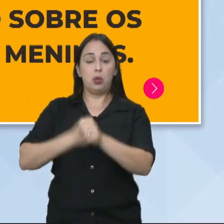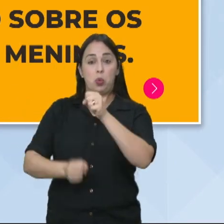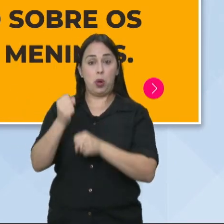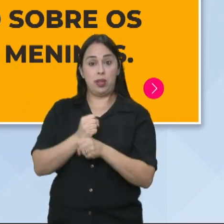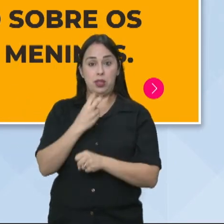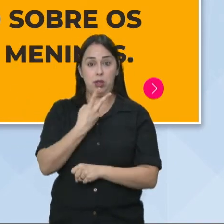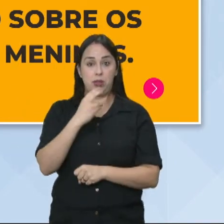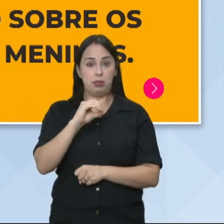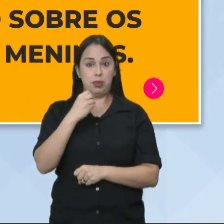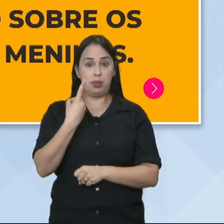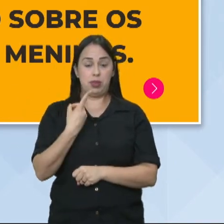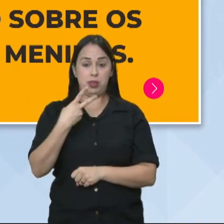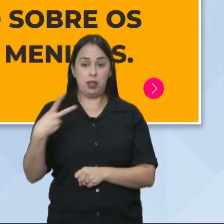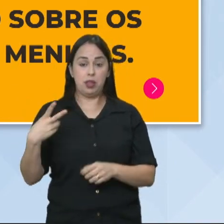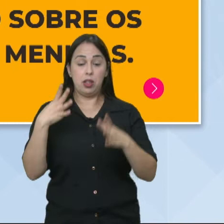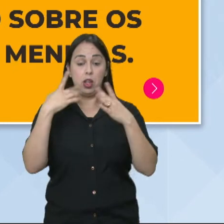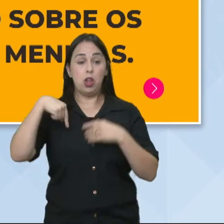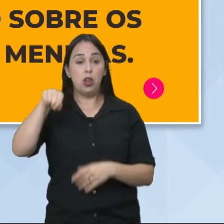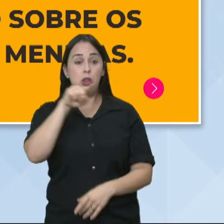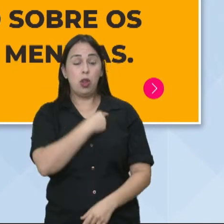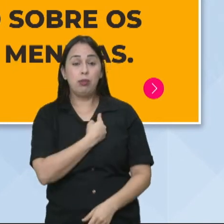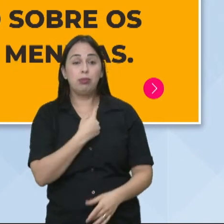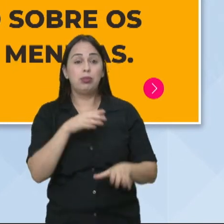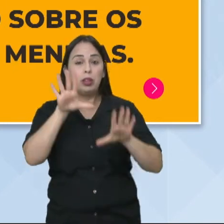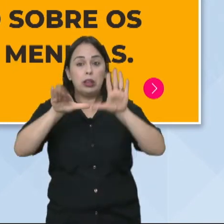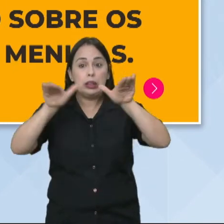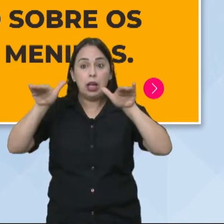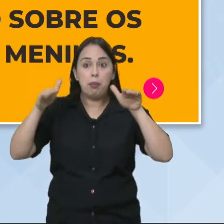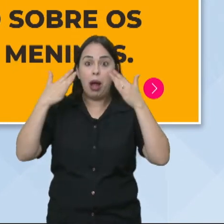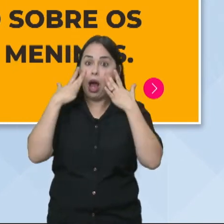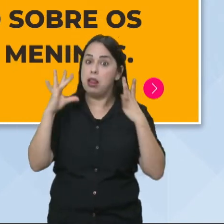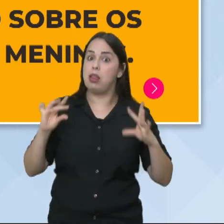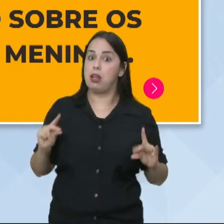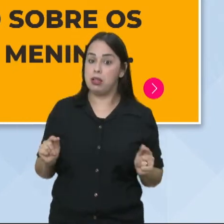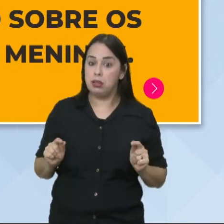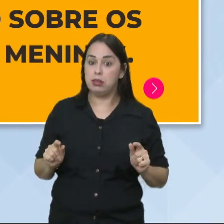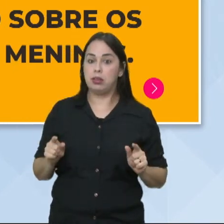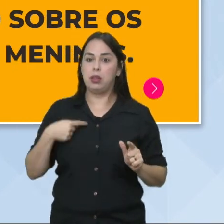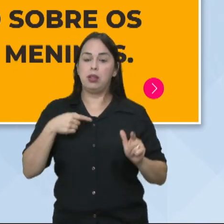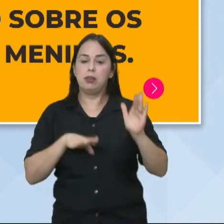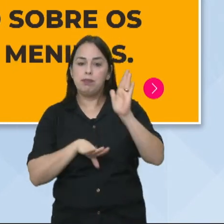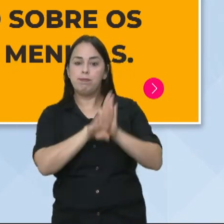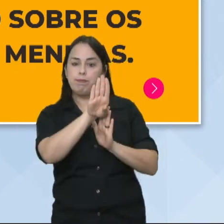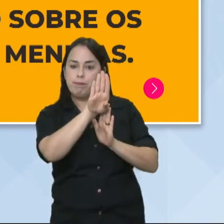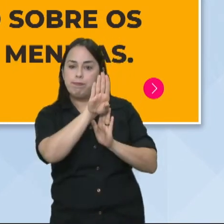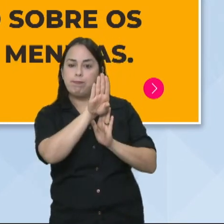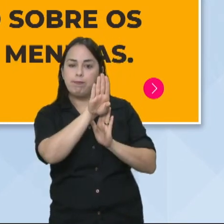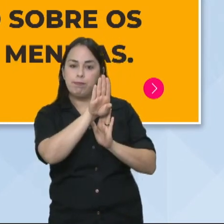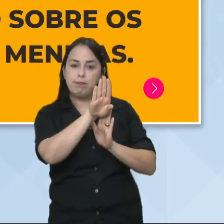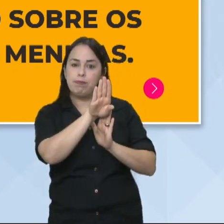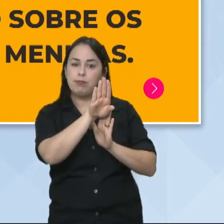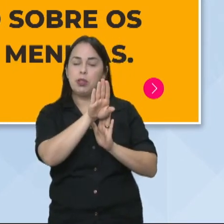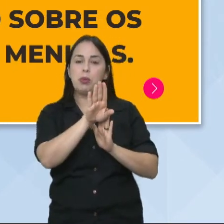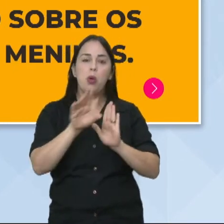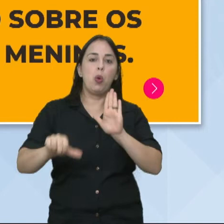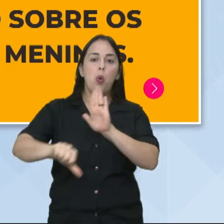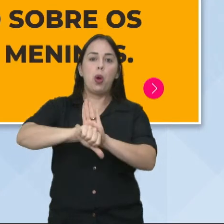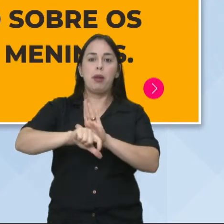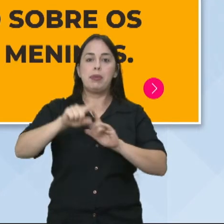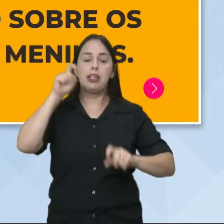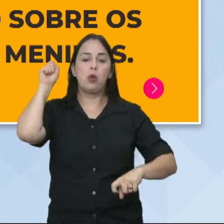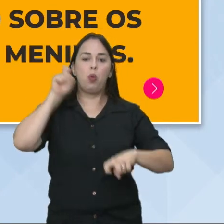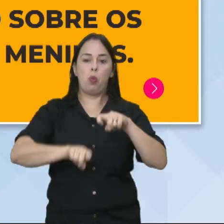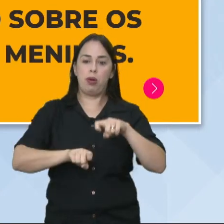2012, chamamos atenção para os altos índices de percepção da população sobre os